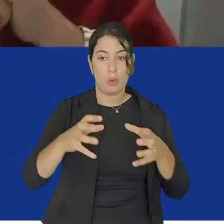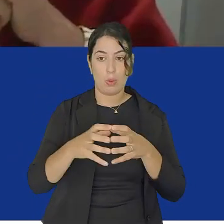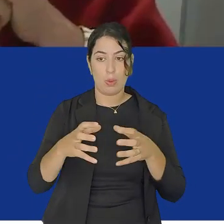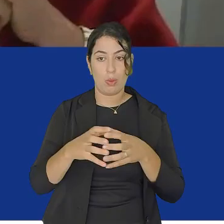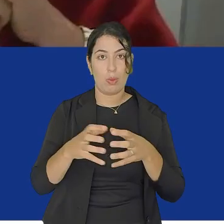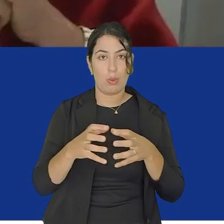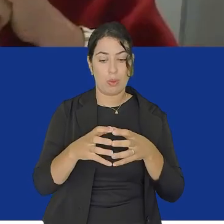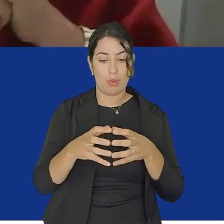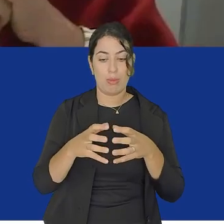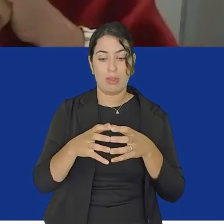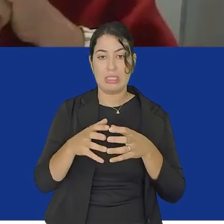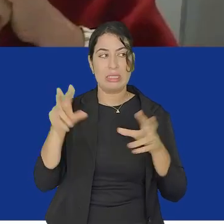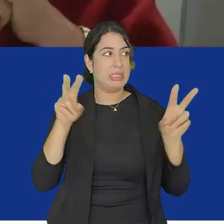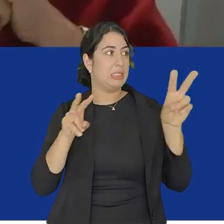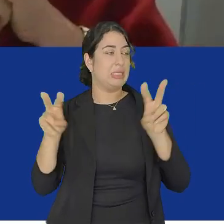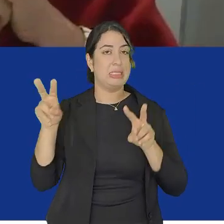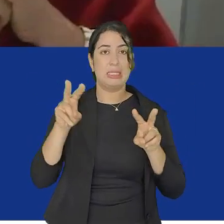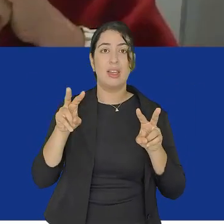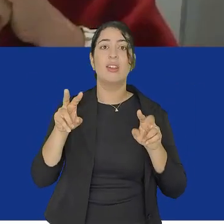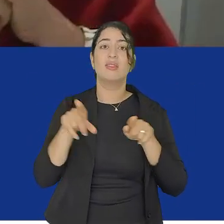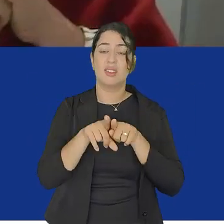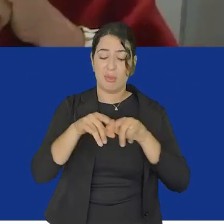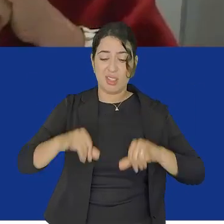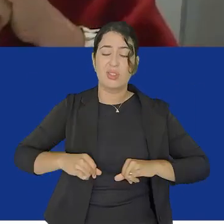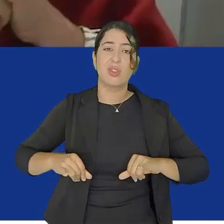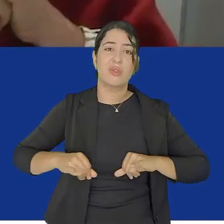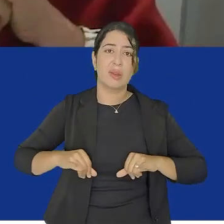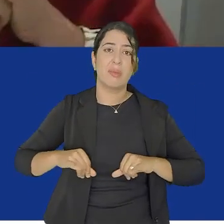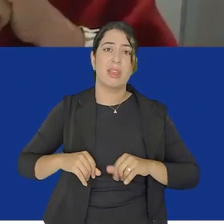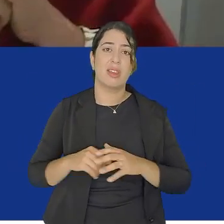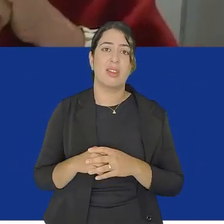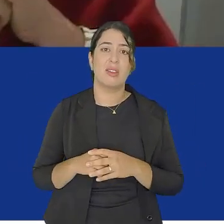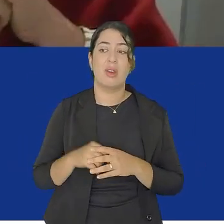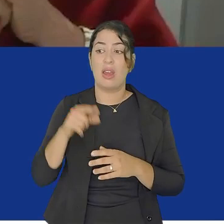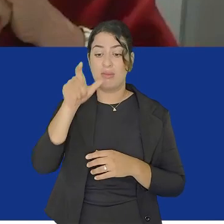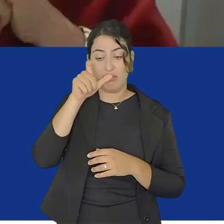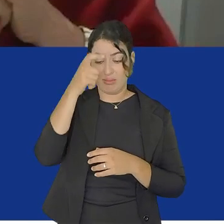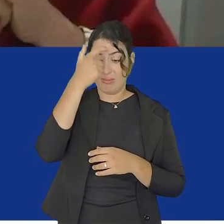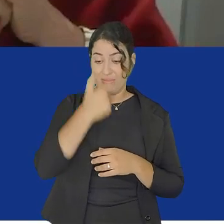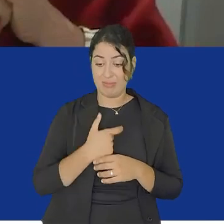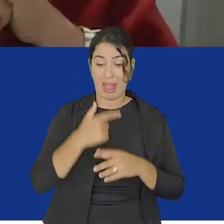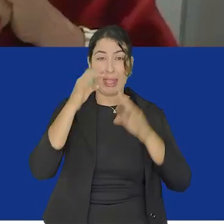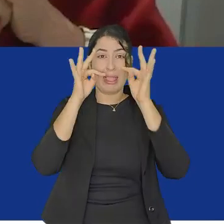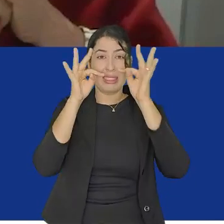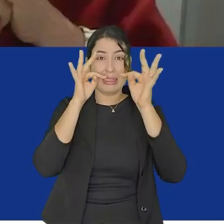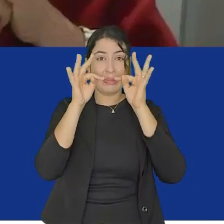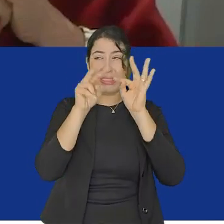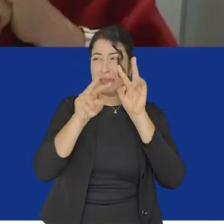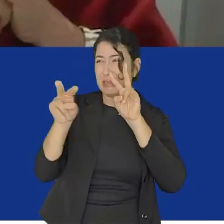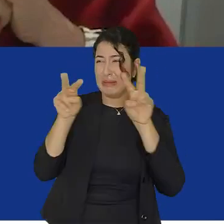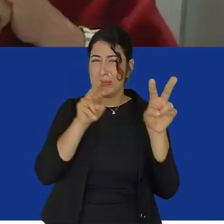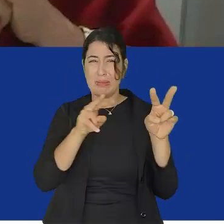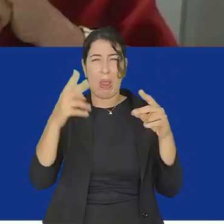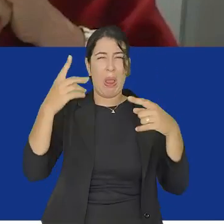também vive sofrimentos, né? Várias pesquisas nos apontam isso, o sofrimento de quem testemunha hostilizações,